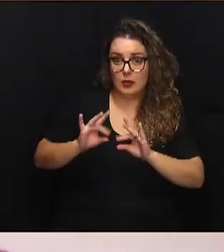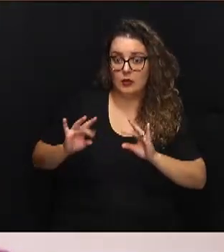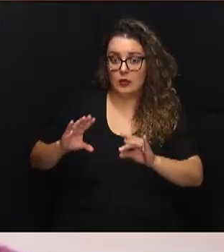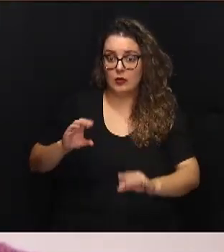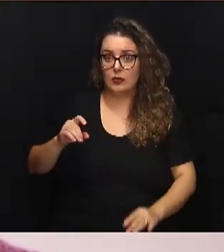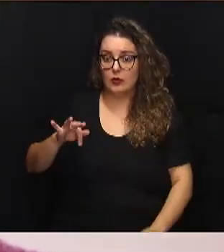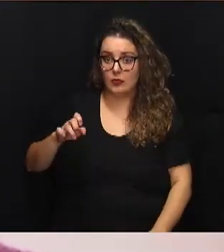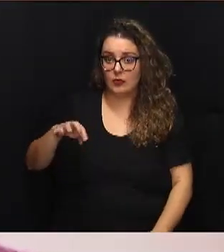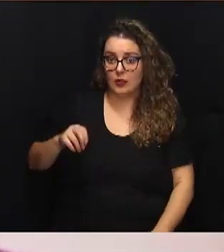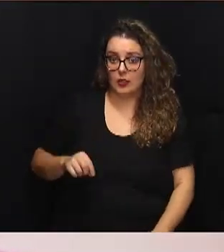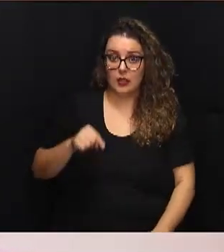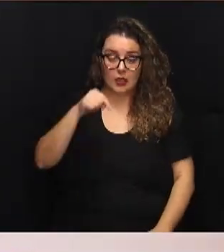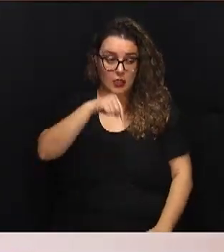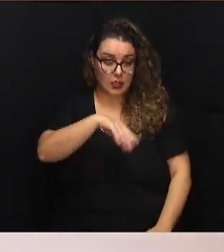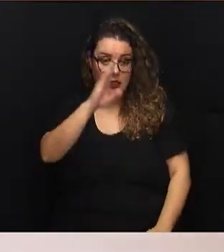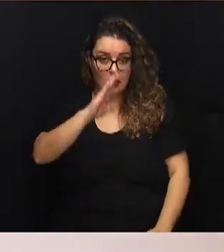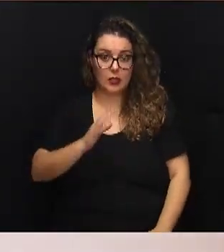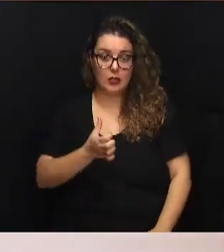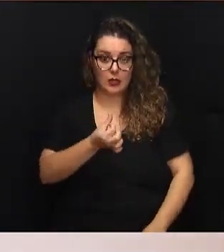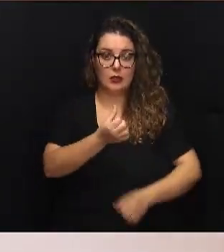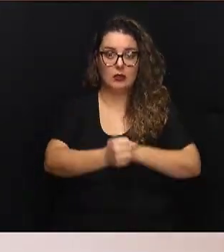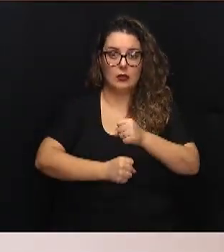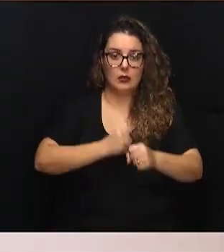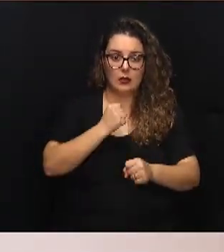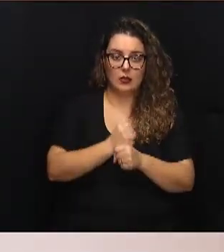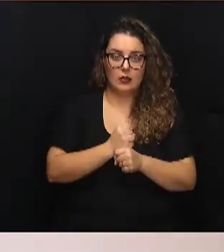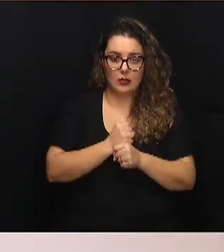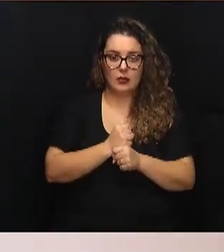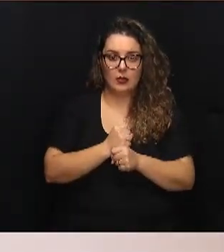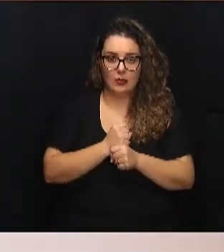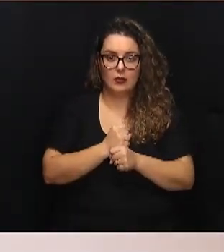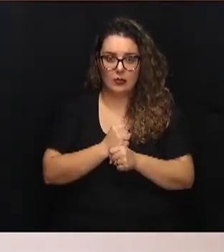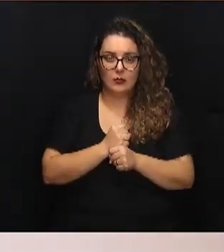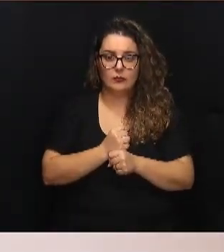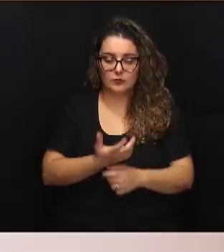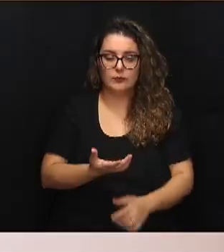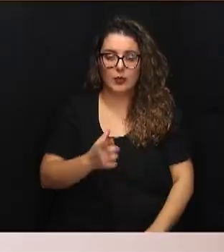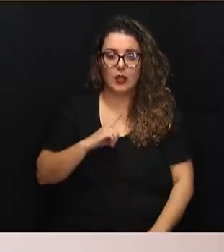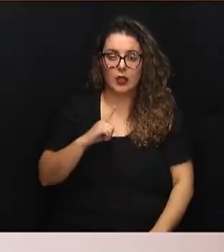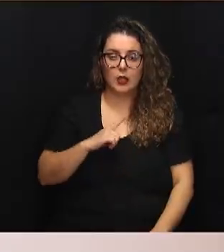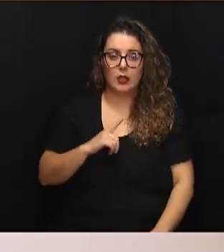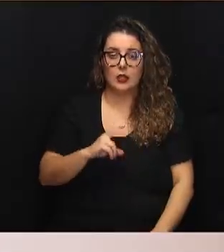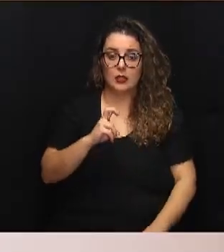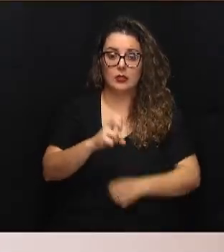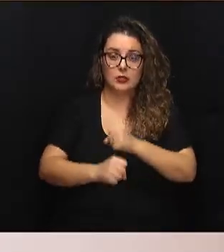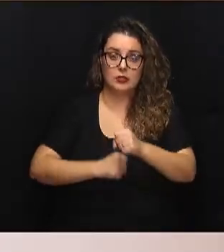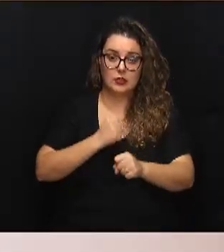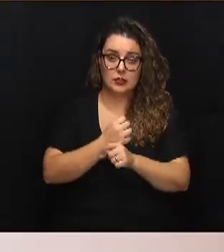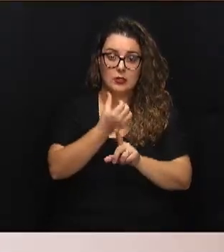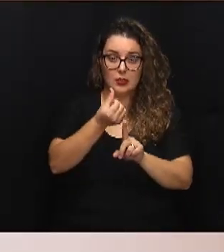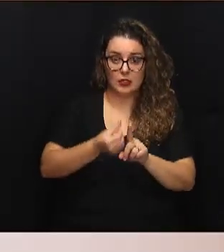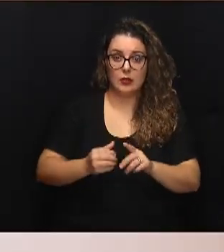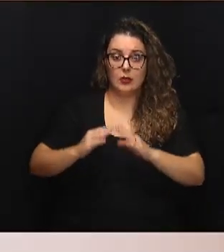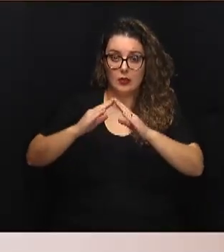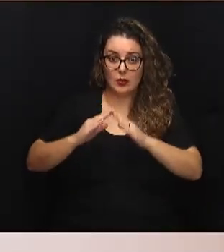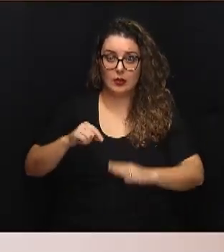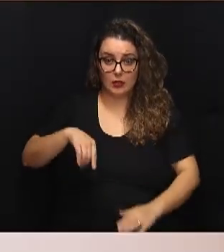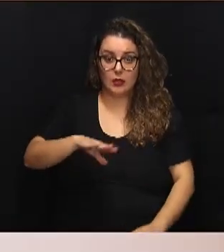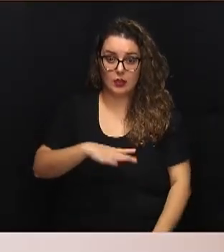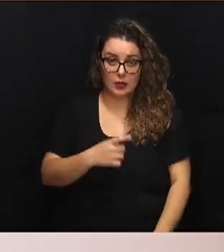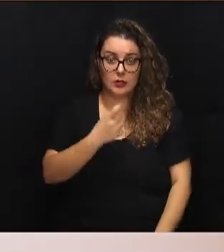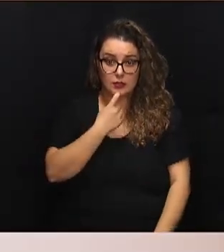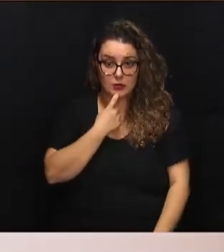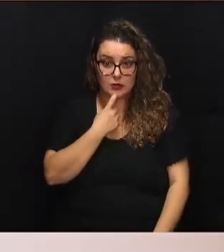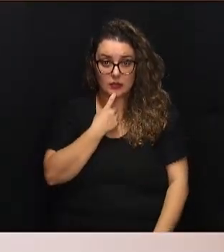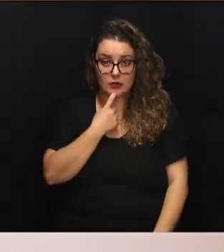aqui no Brasil 6 anos, pertinho dos 6 anos, e tenho 5 anos e meio morando aqui no Campinas.